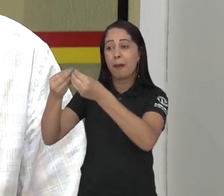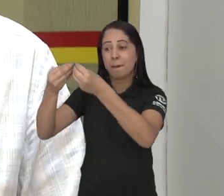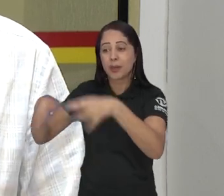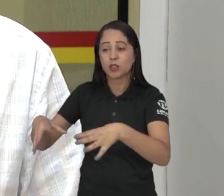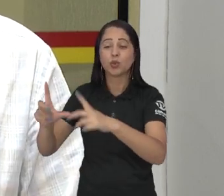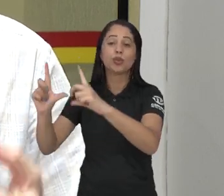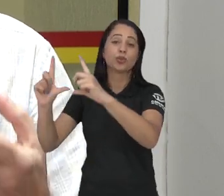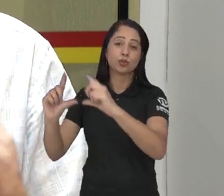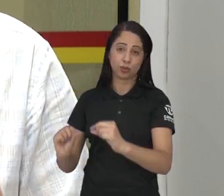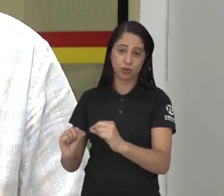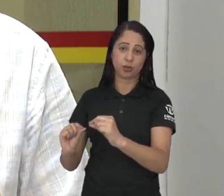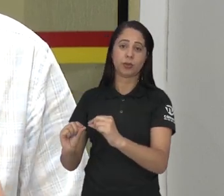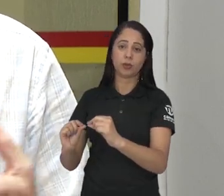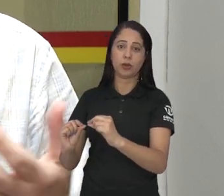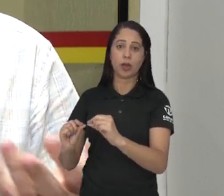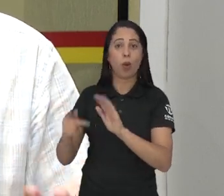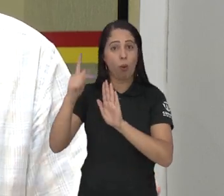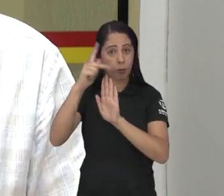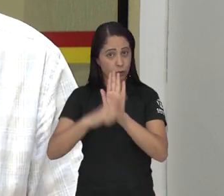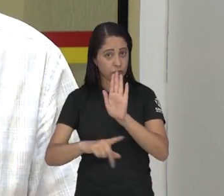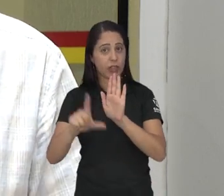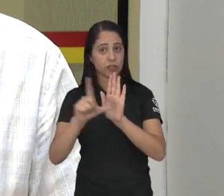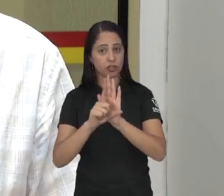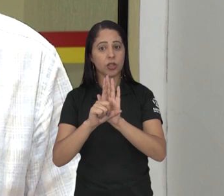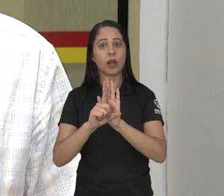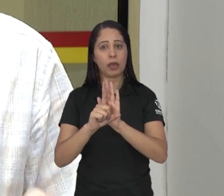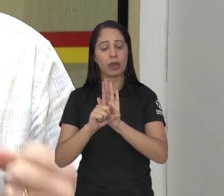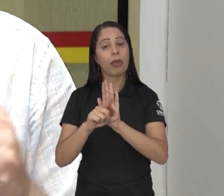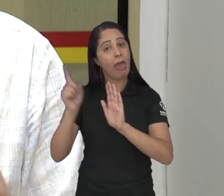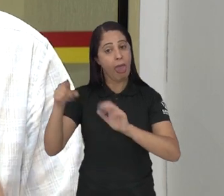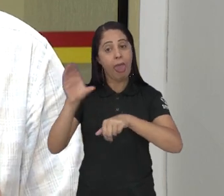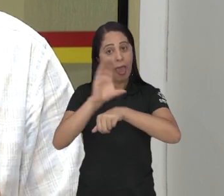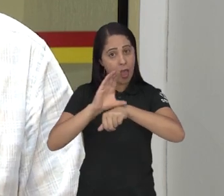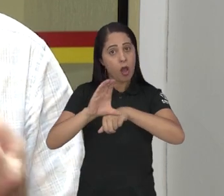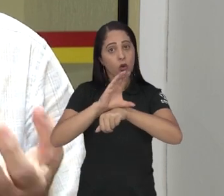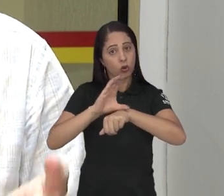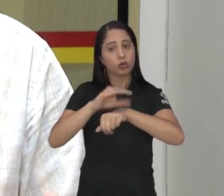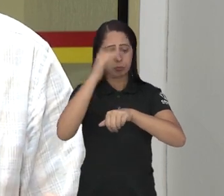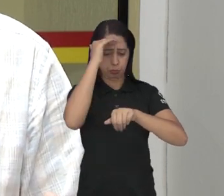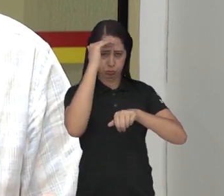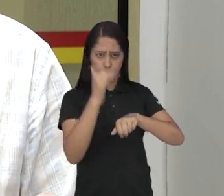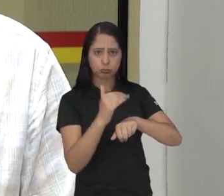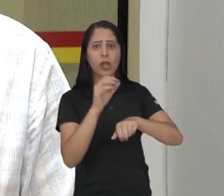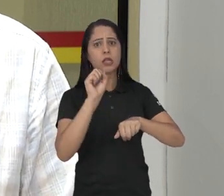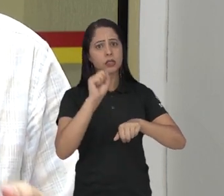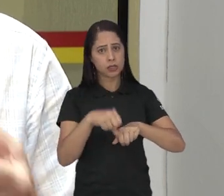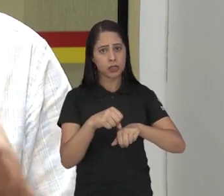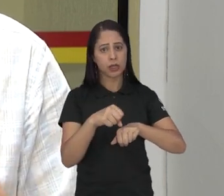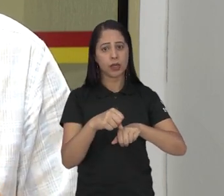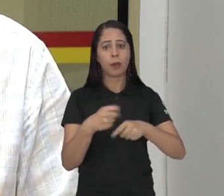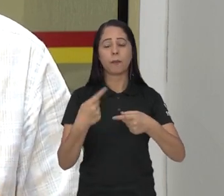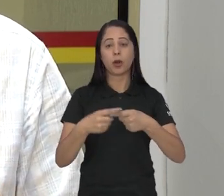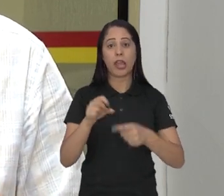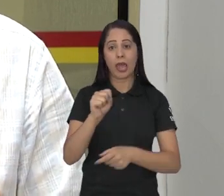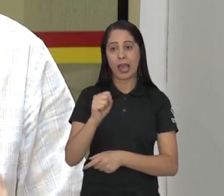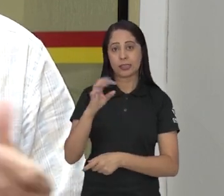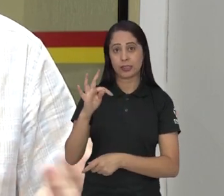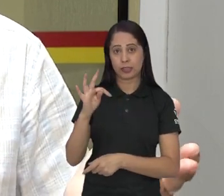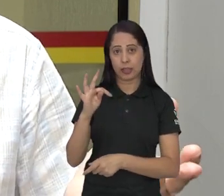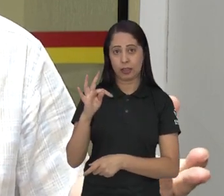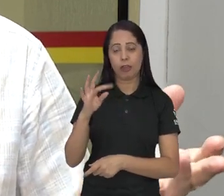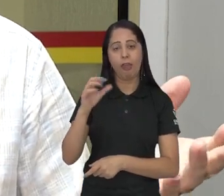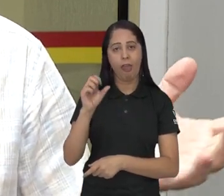consigam recuperar um pouco aqueles prejuízos com a época da obra esse projeto é um projeto constitucional Porque hoje o vereador